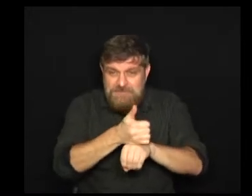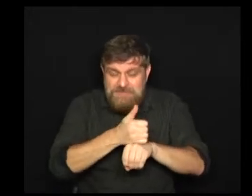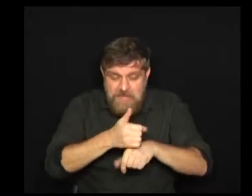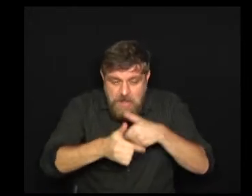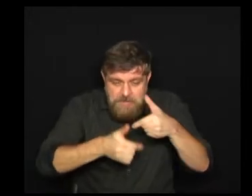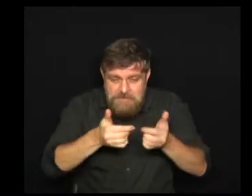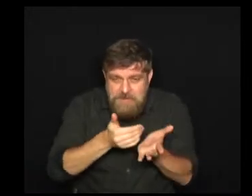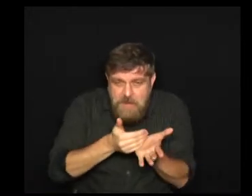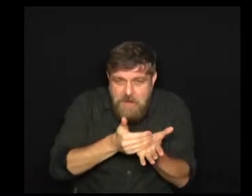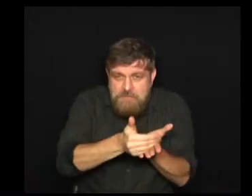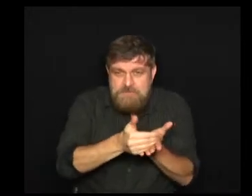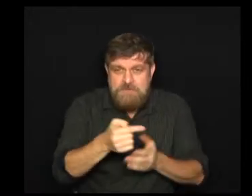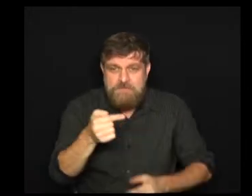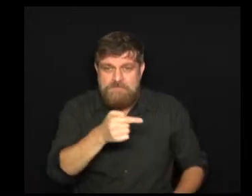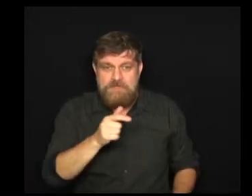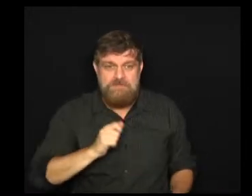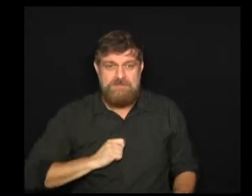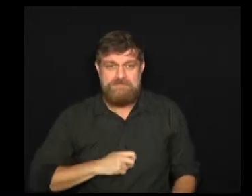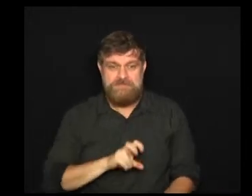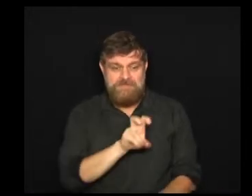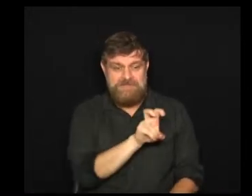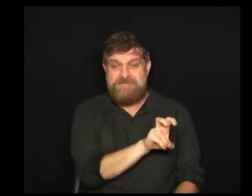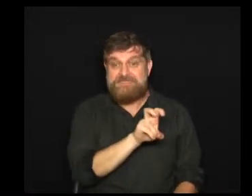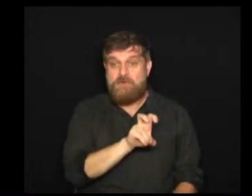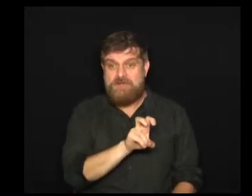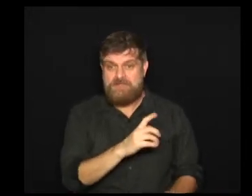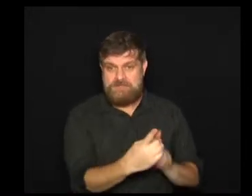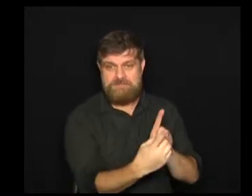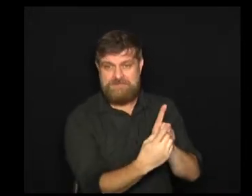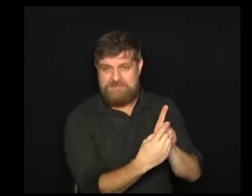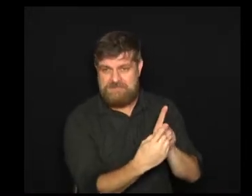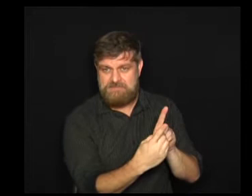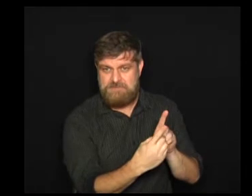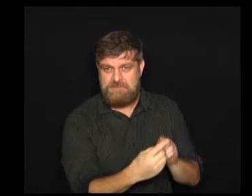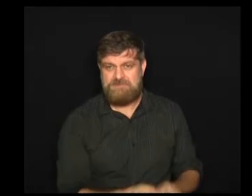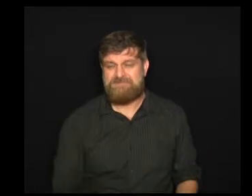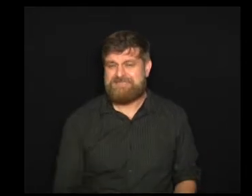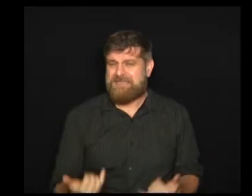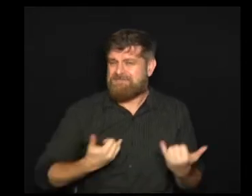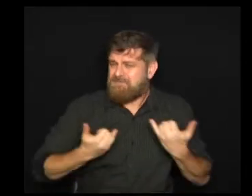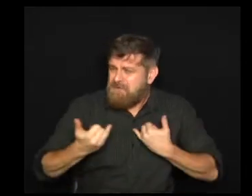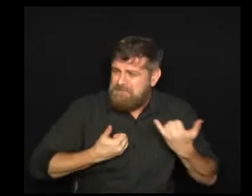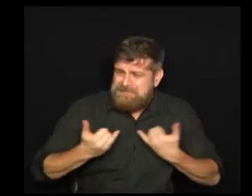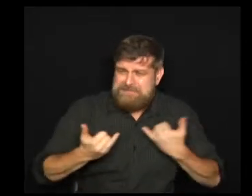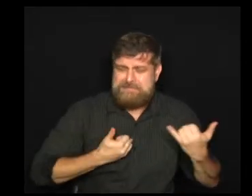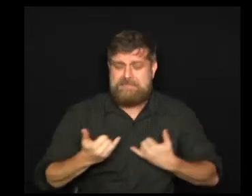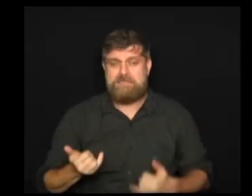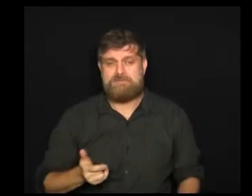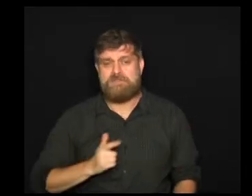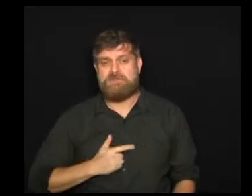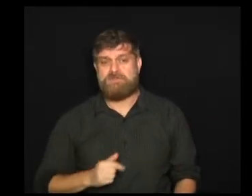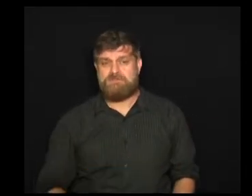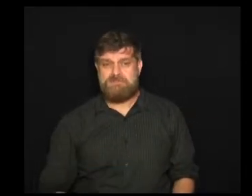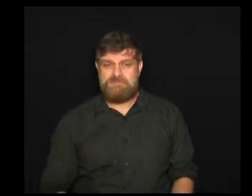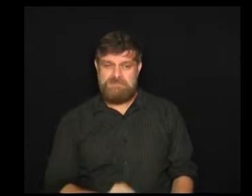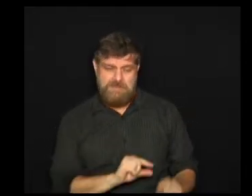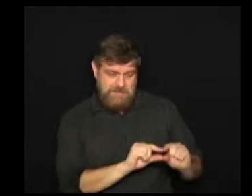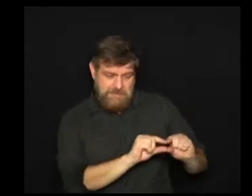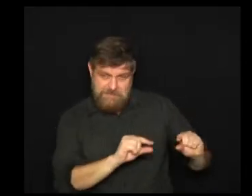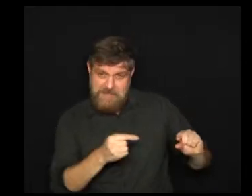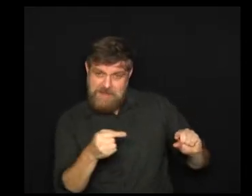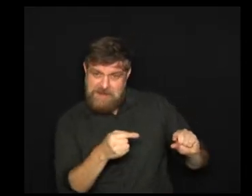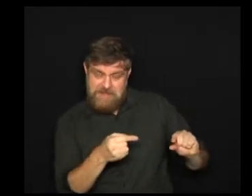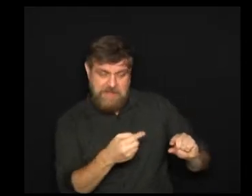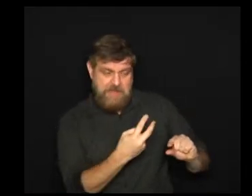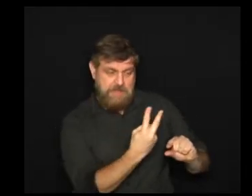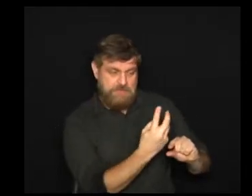só conseguimos fazer o registro de 55 atendimentos. Toda informação, né? Foi bem singelo.